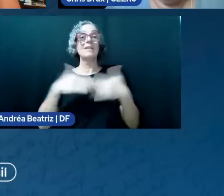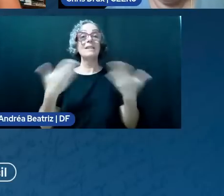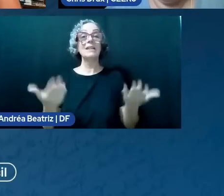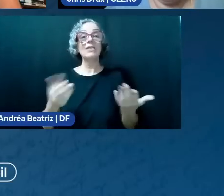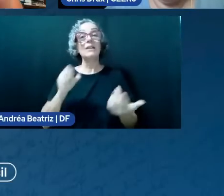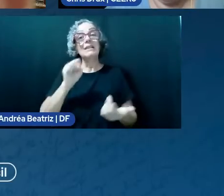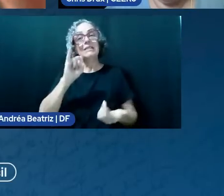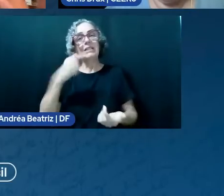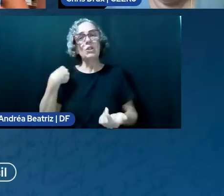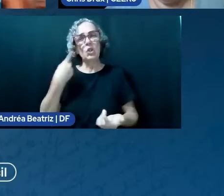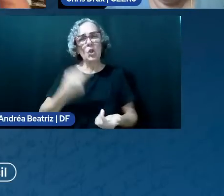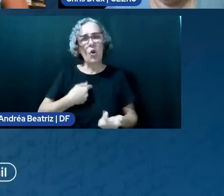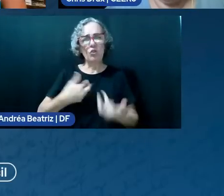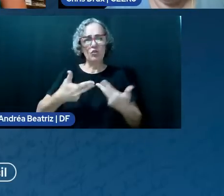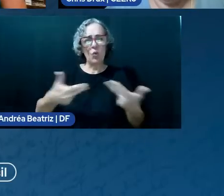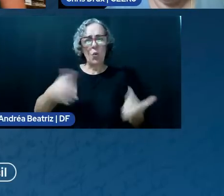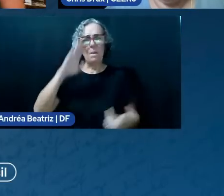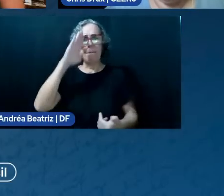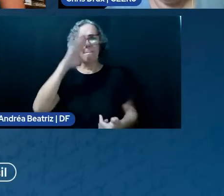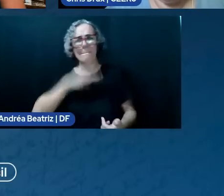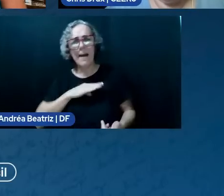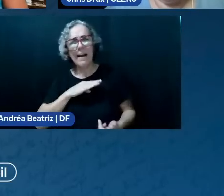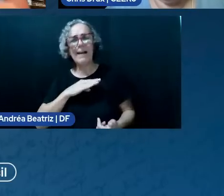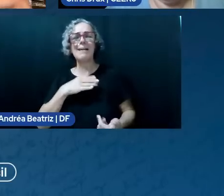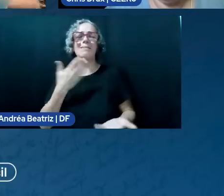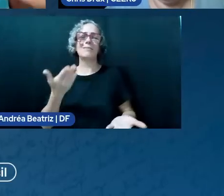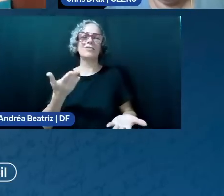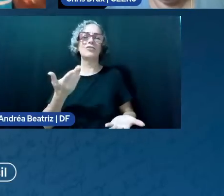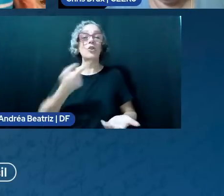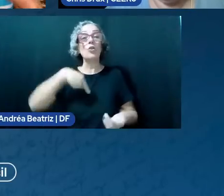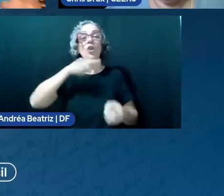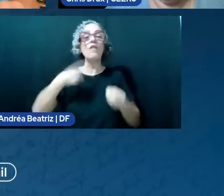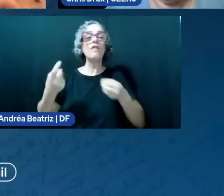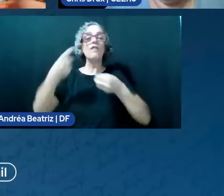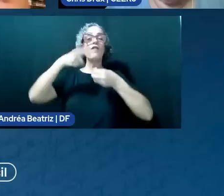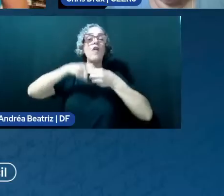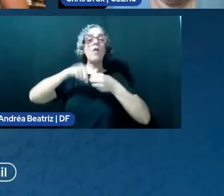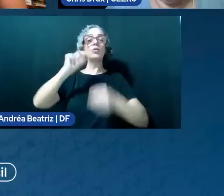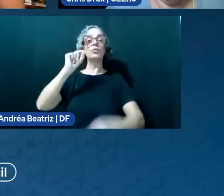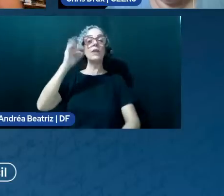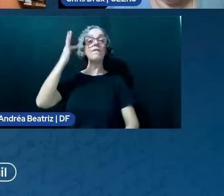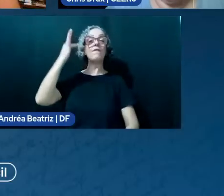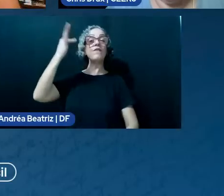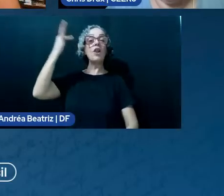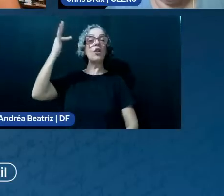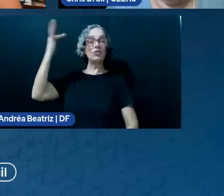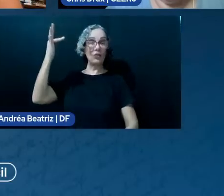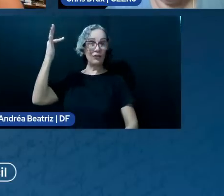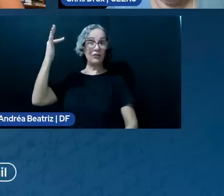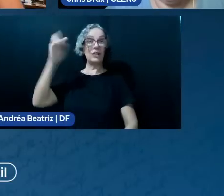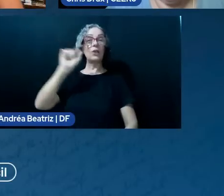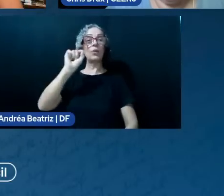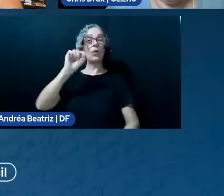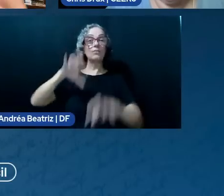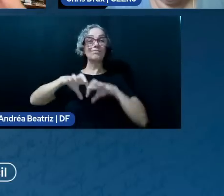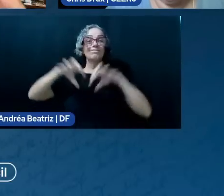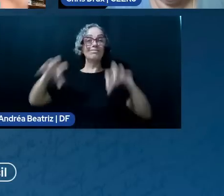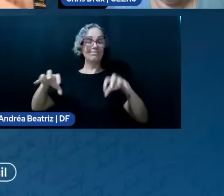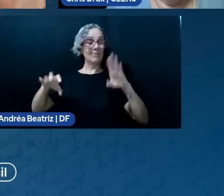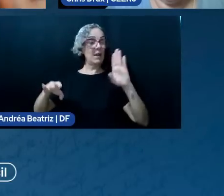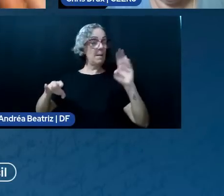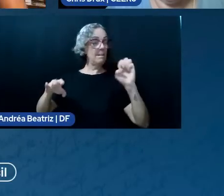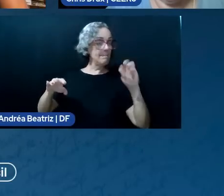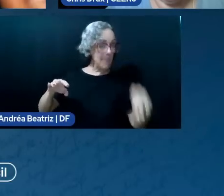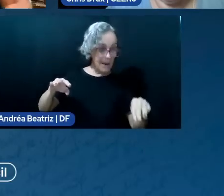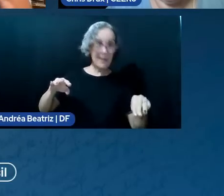nossos males, e a gente volta à questão filosófica do que é o bem e do que é o mal. Muitas das